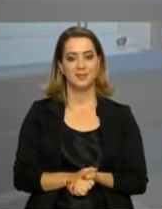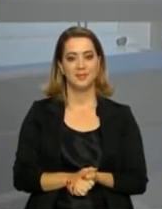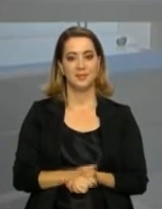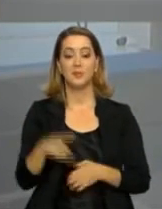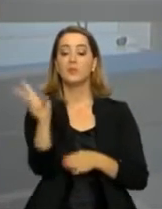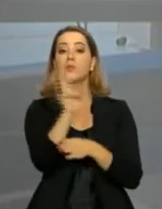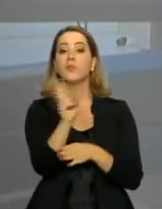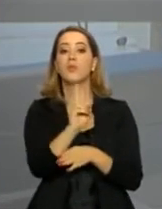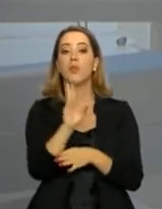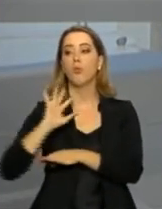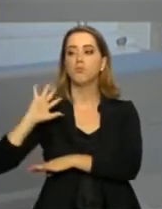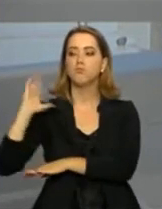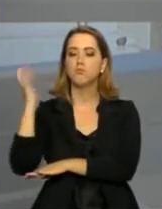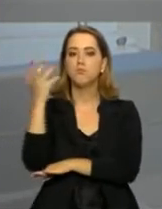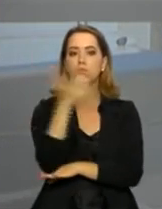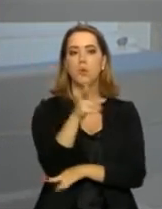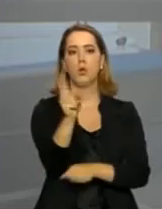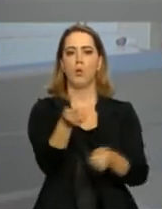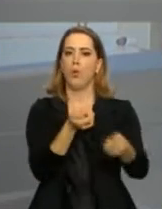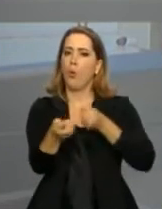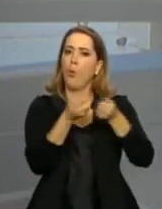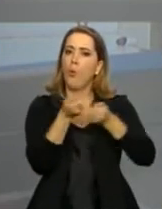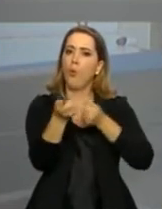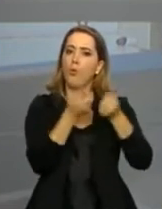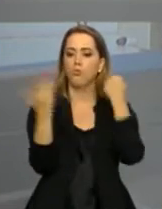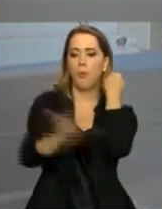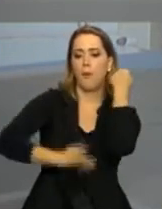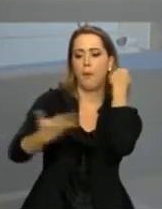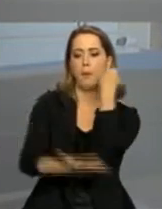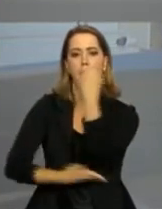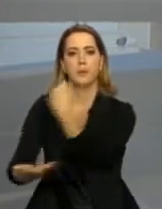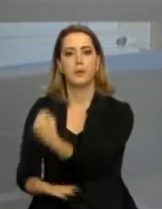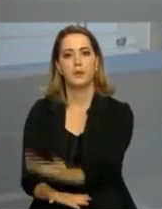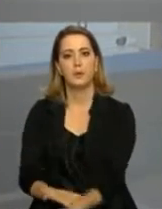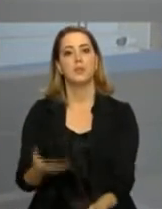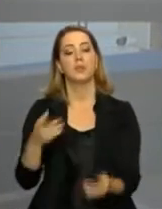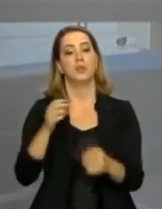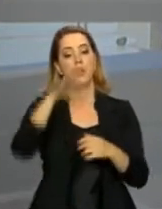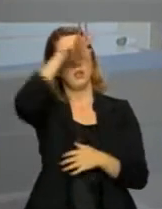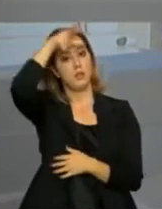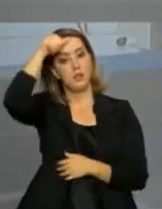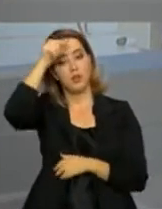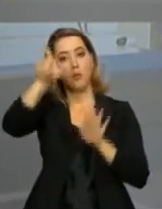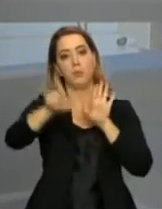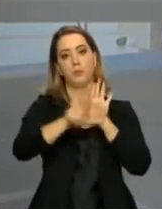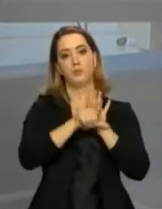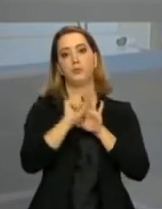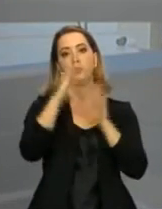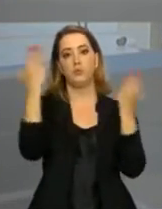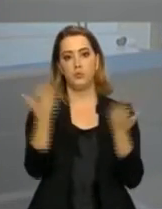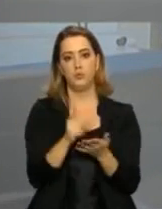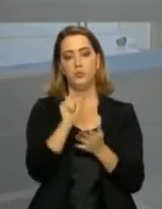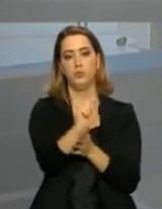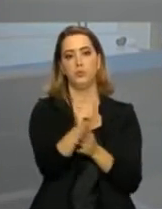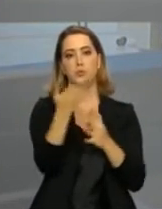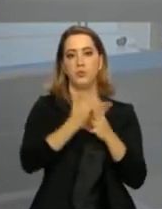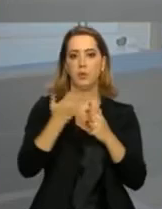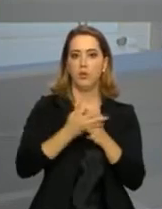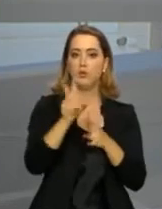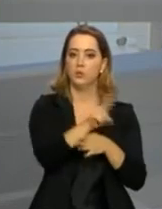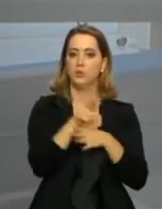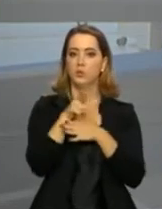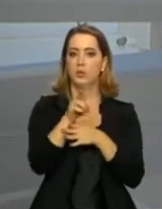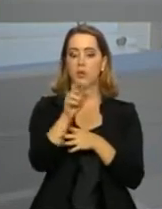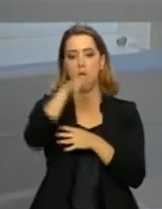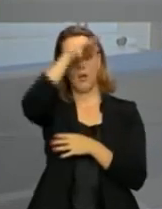A fiscalização ambiental e o controle do desmatamento na Amazônia Legal estão assegurados com o financiamento do Fundo Amazônia.